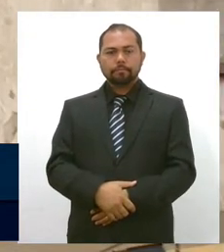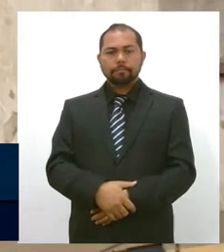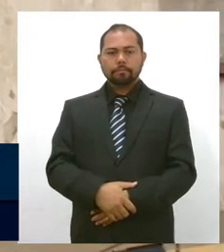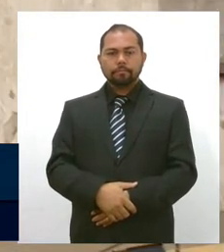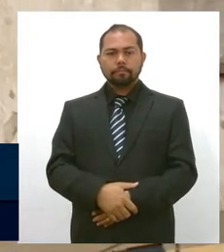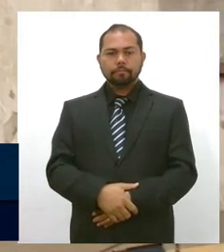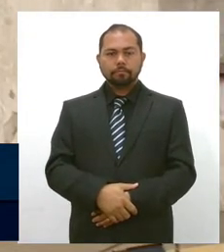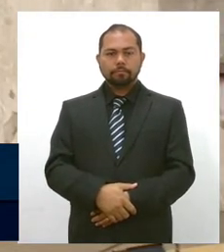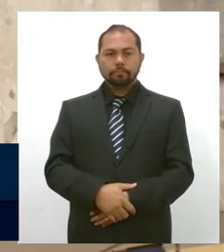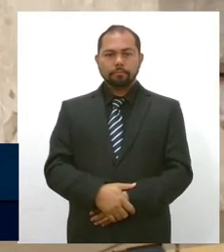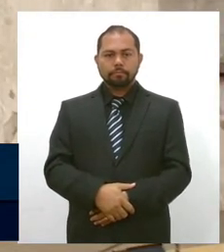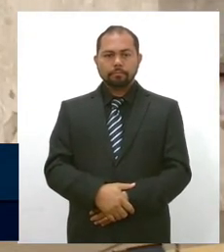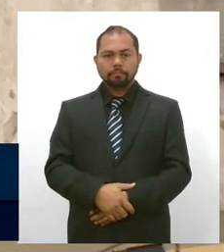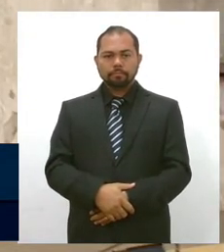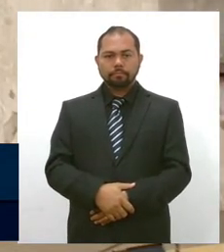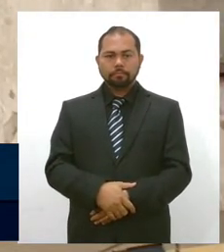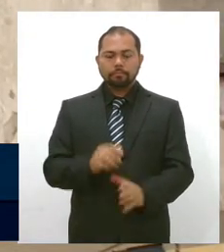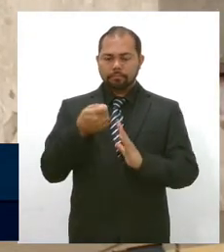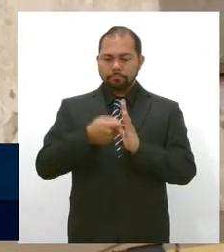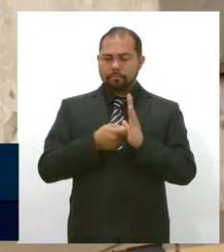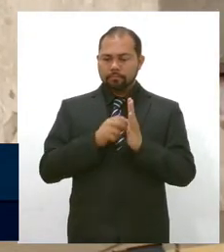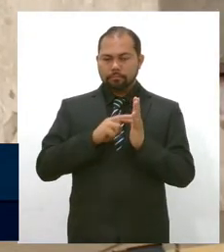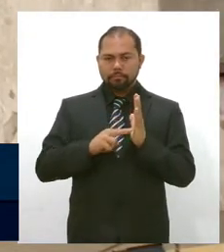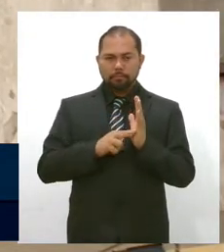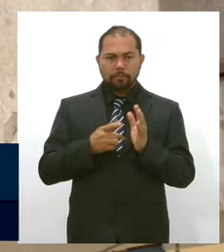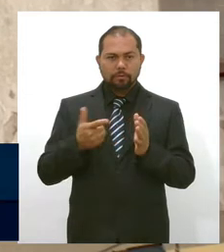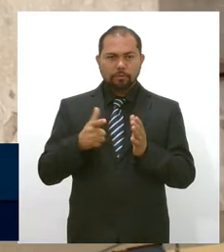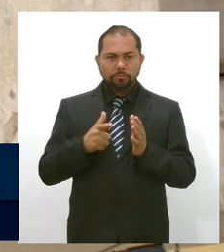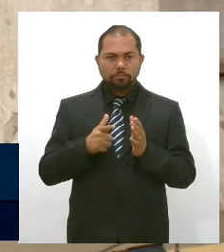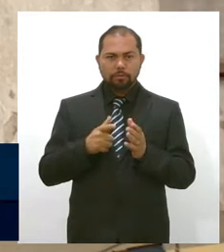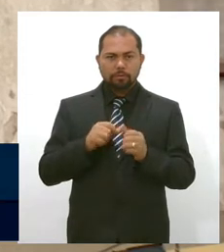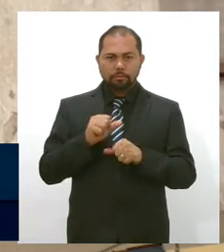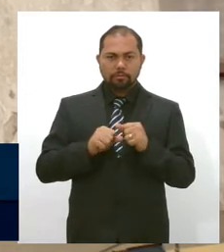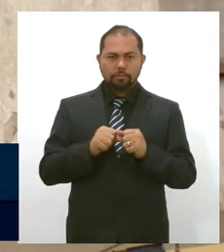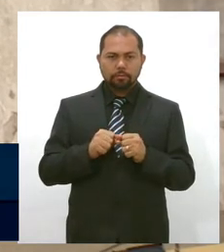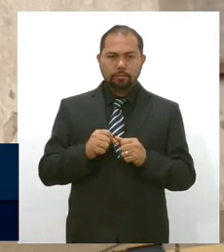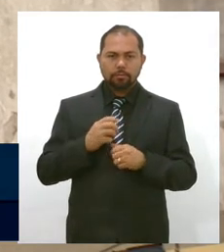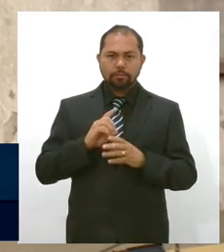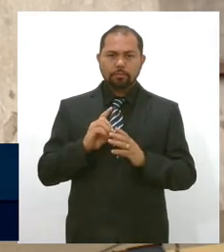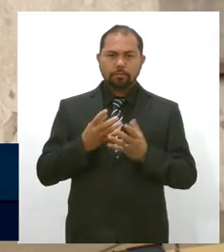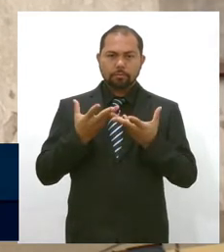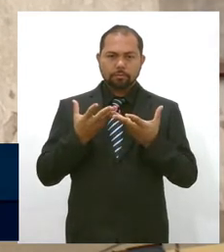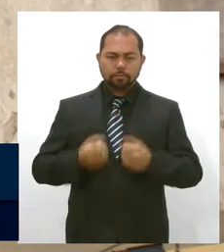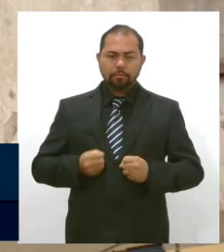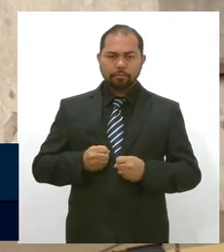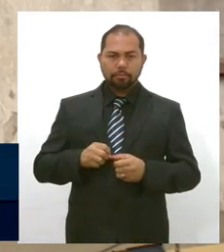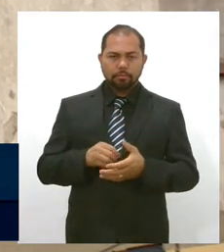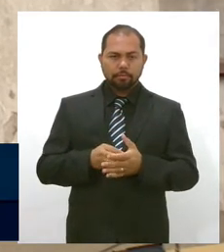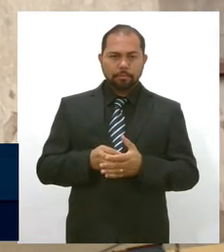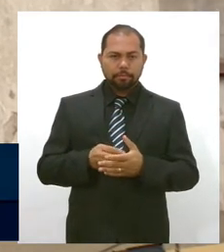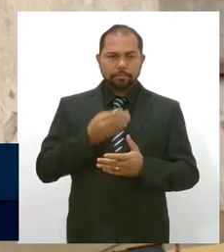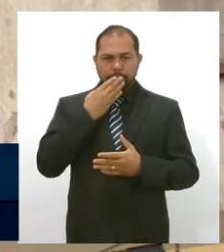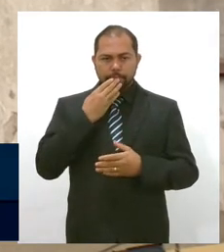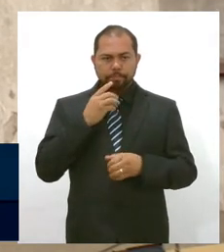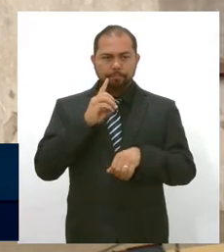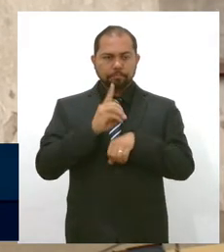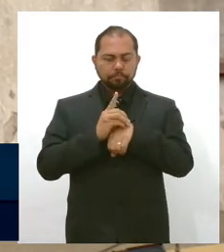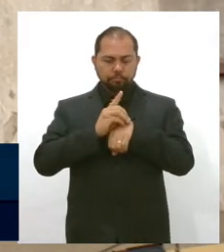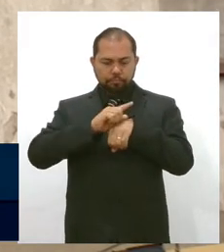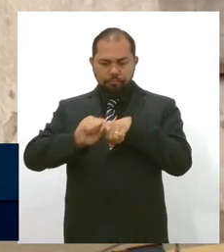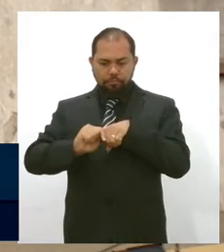Lidas as atas, não havendo quem queira alterá-las, declaro aprovada. Solicito ao deputado Daniel Fortes a leitura do